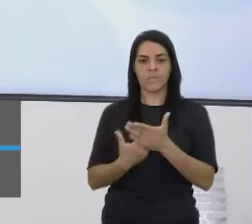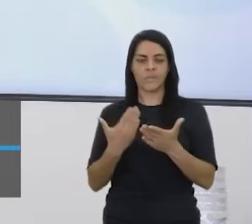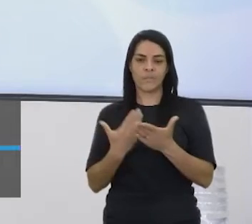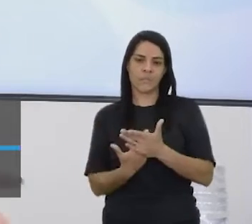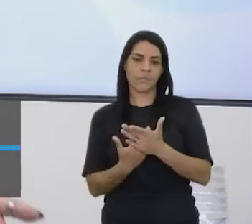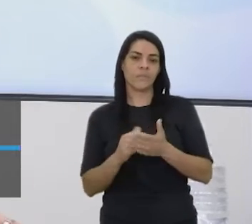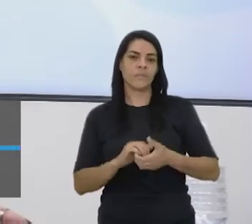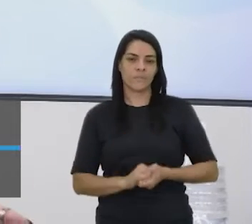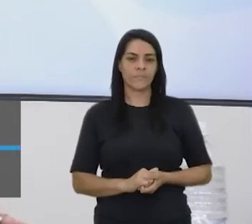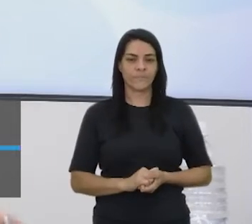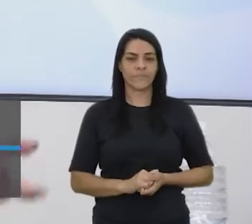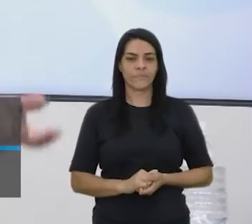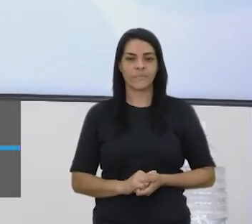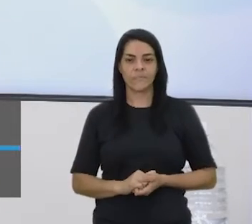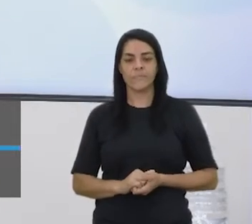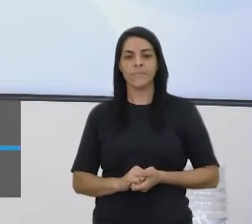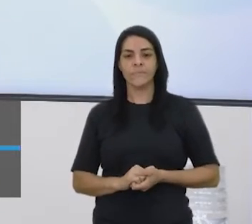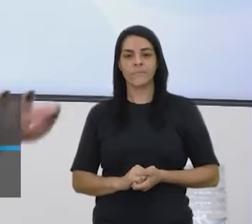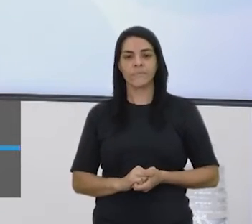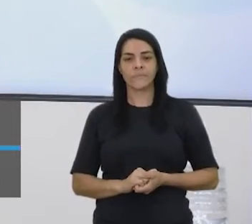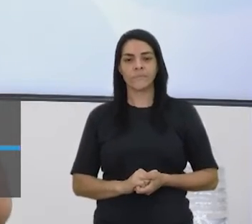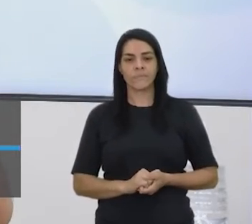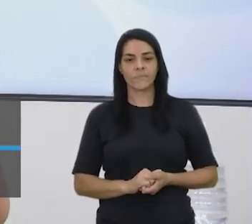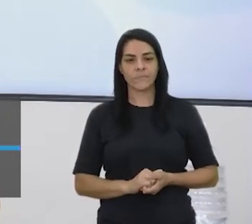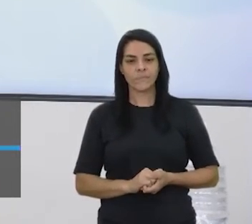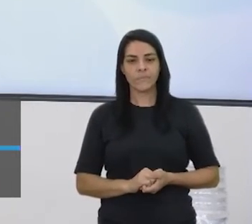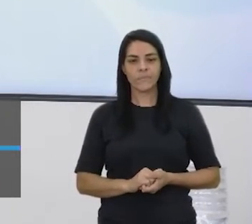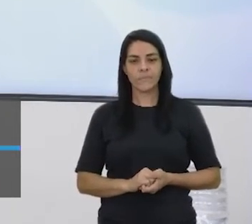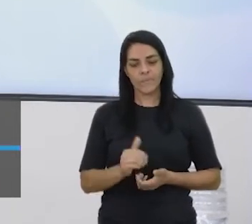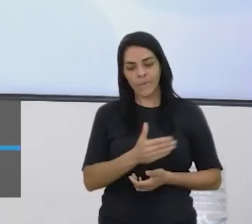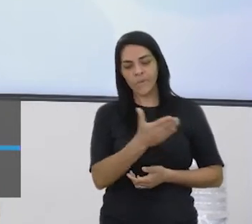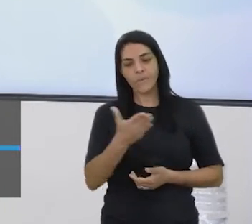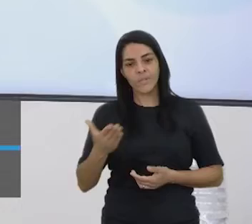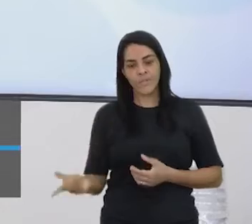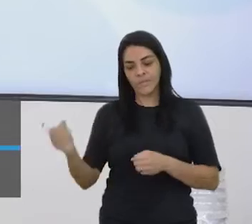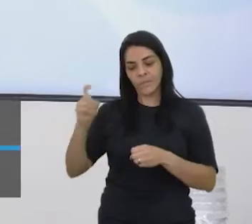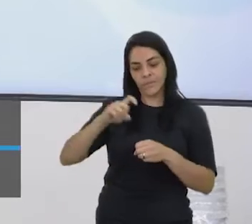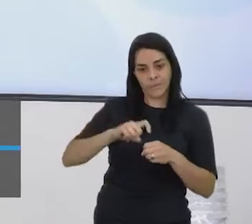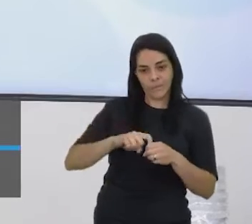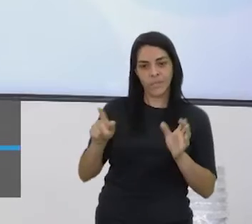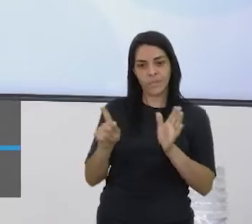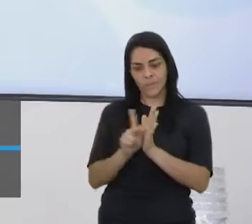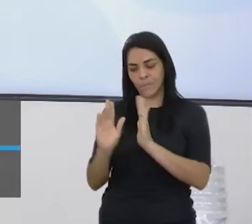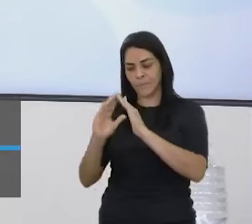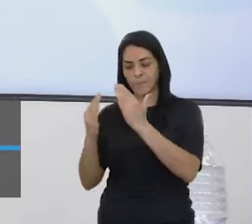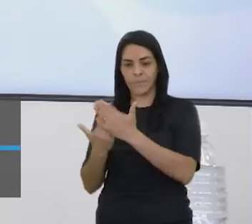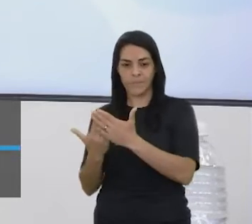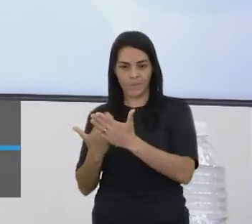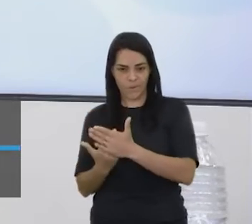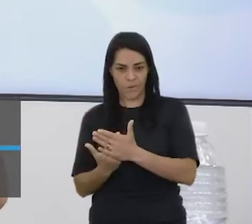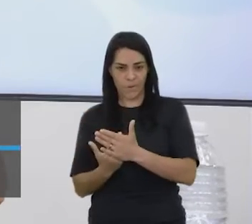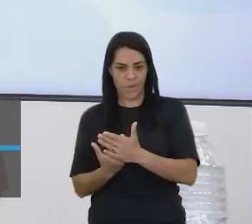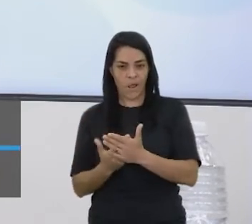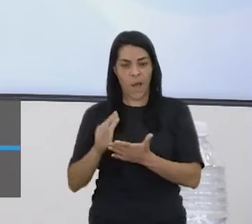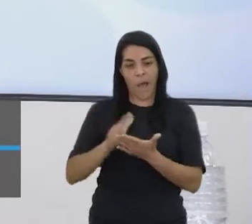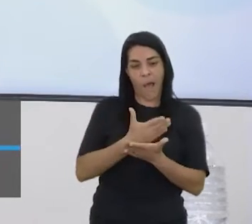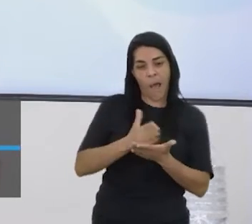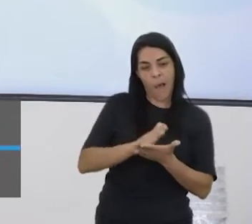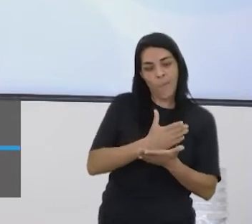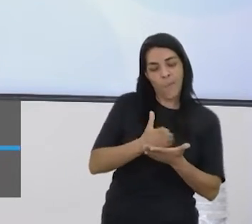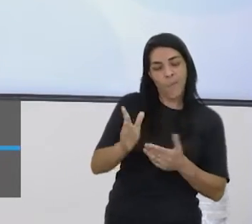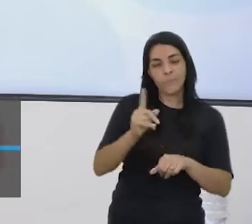muito de vocês né Então aí só retornando para escola que você já tava Para alguns de vocês Pode até ser um momento um pouco mais